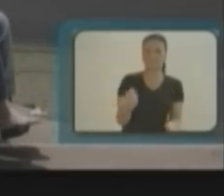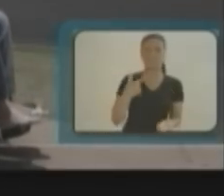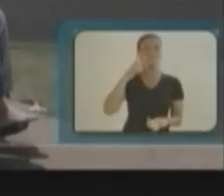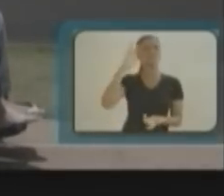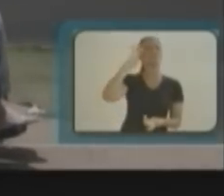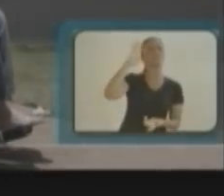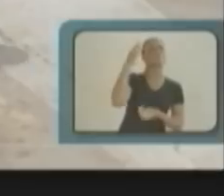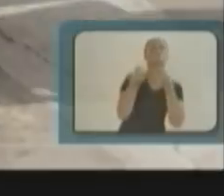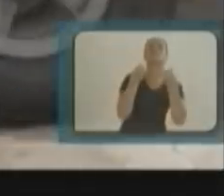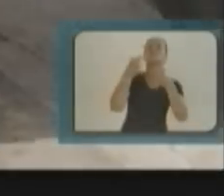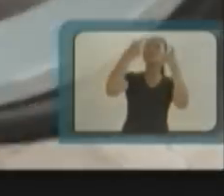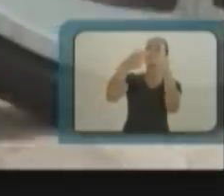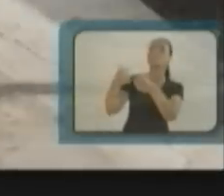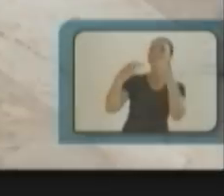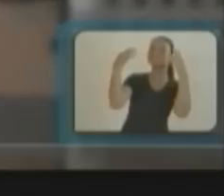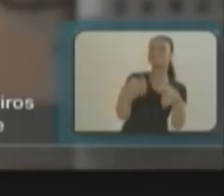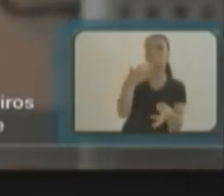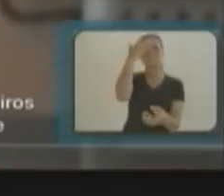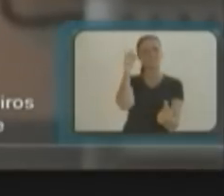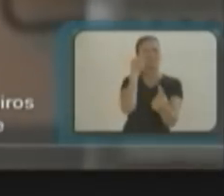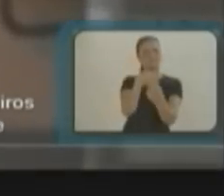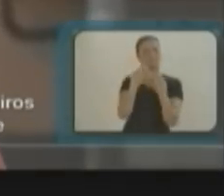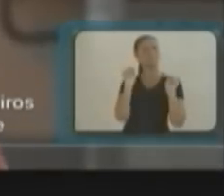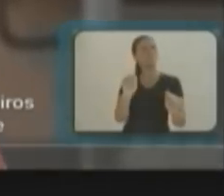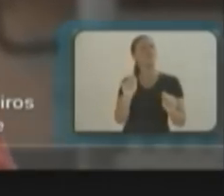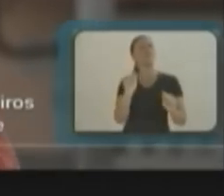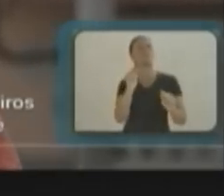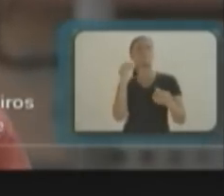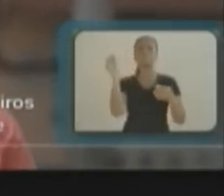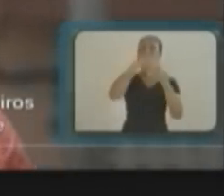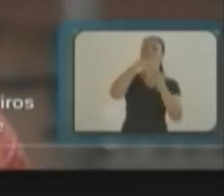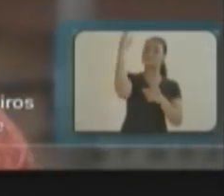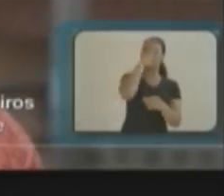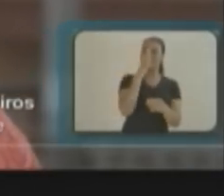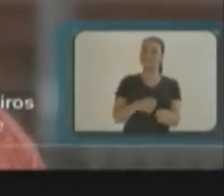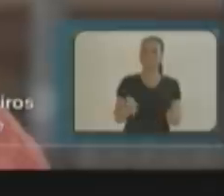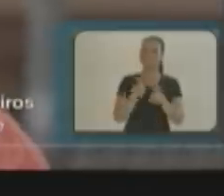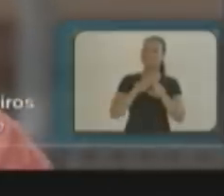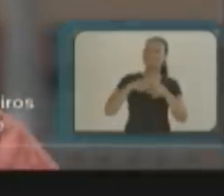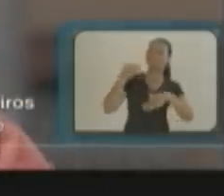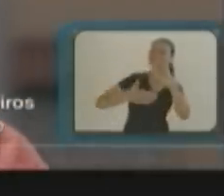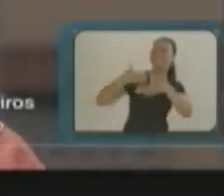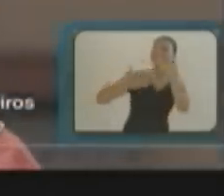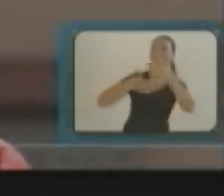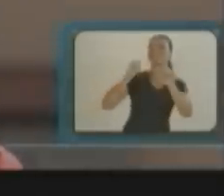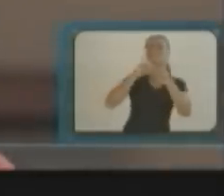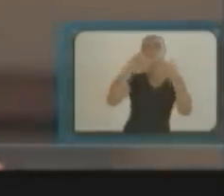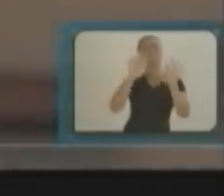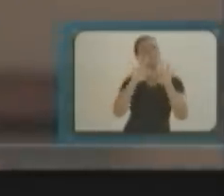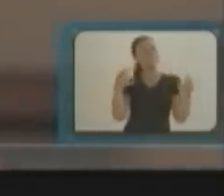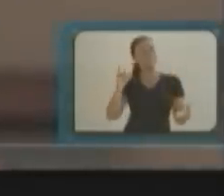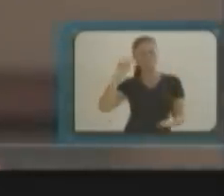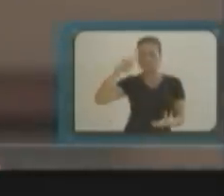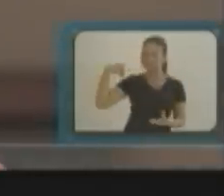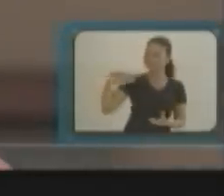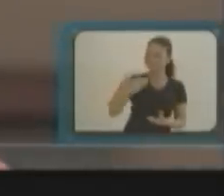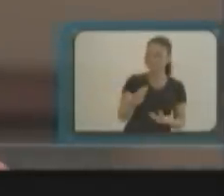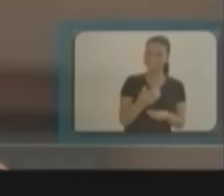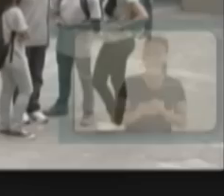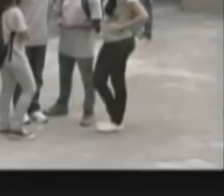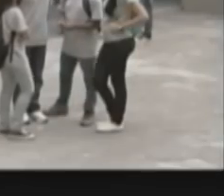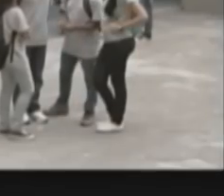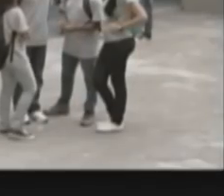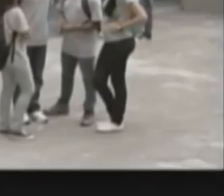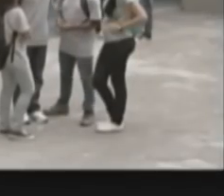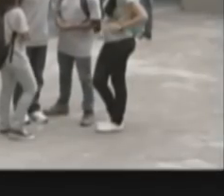adequação de espaços para pessoas como eu pode ajudar muitos brasileiros a também ir mais longe e fazer coisas simples do dia a